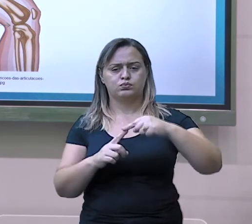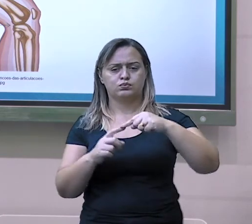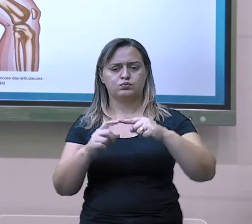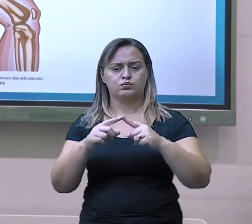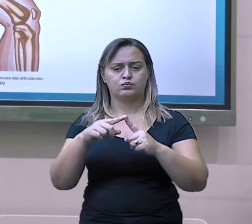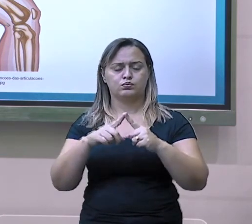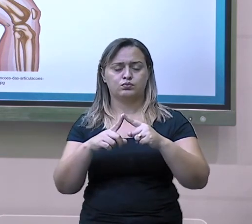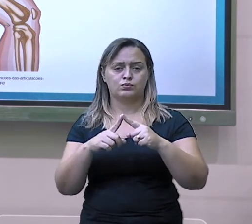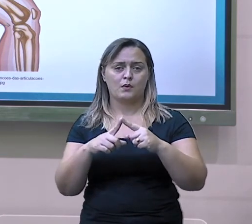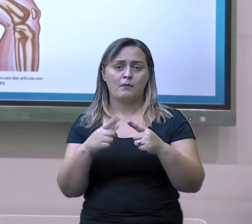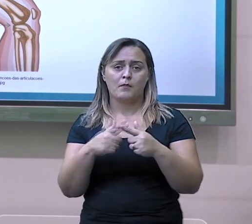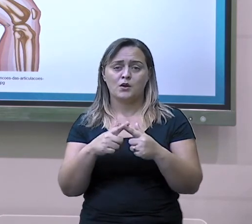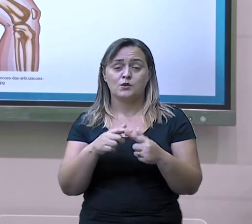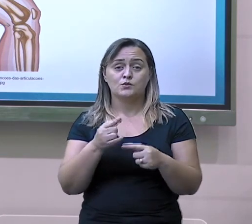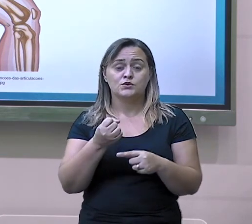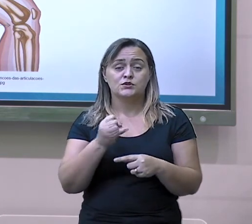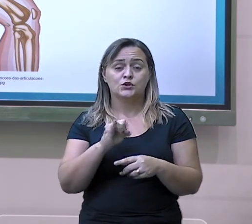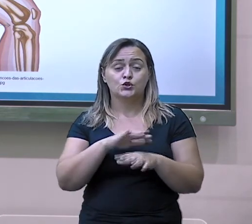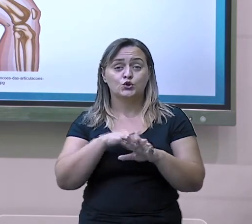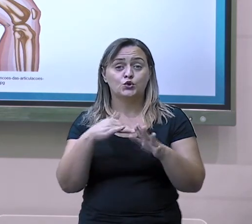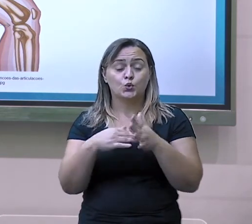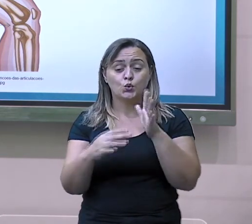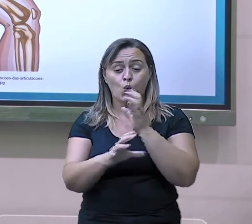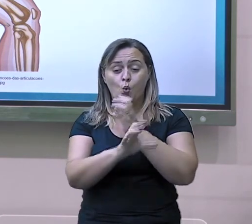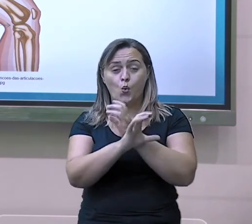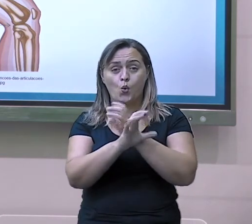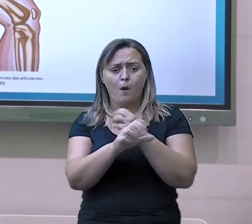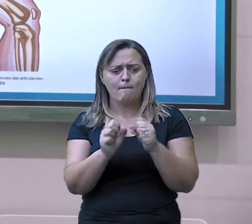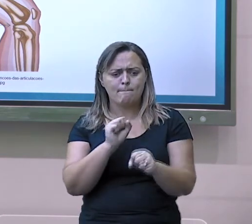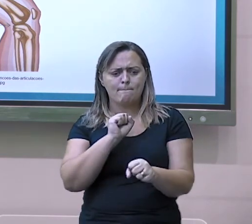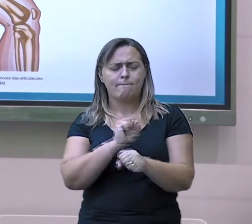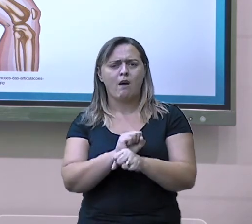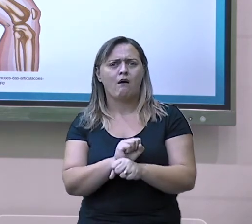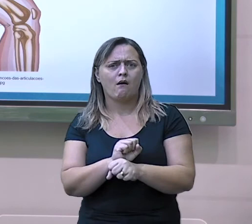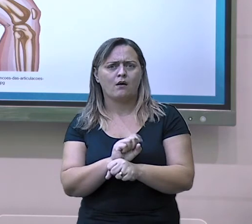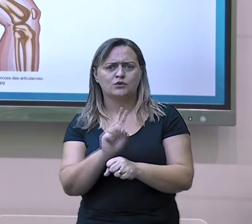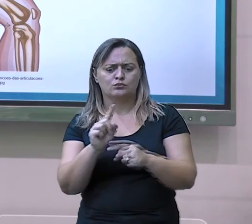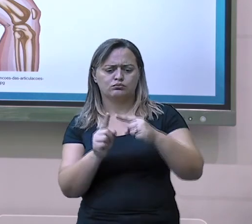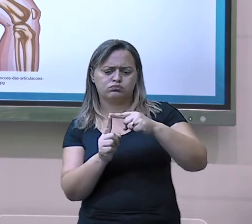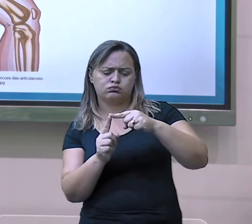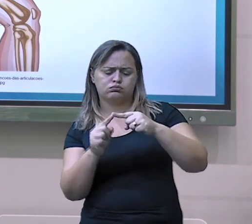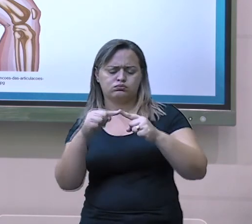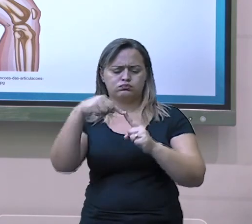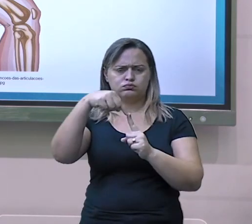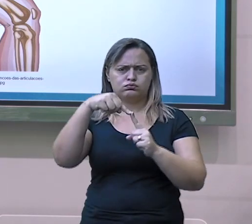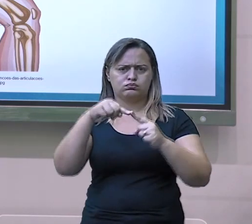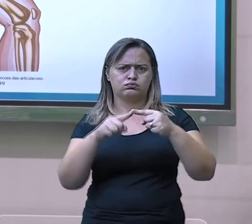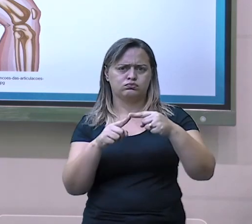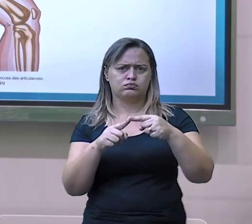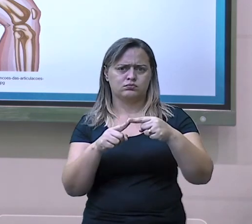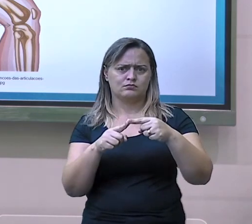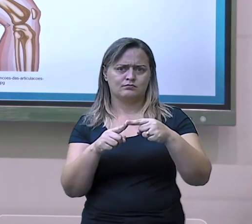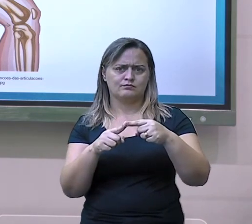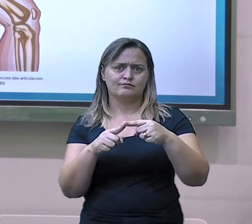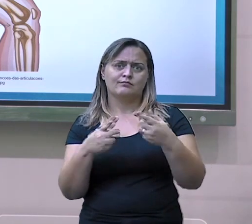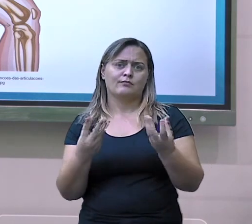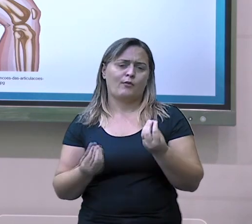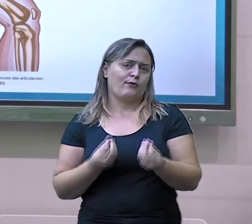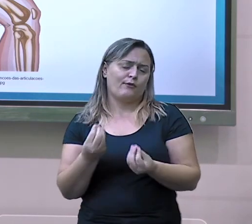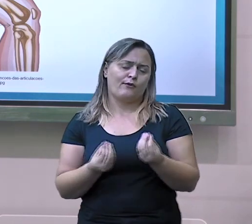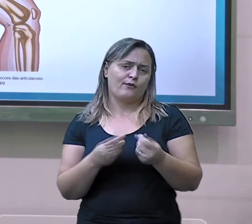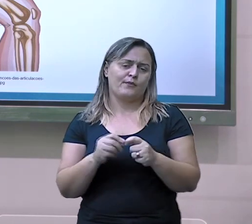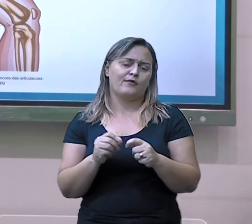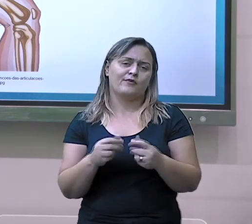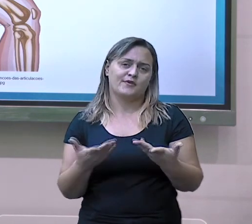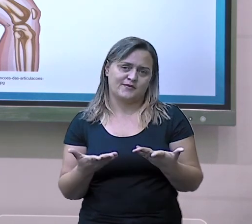essa possibilidade de movimentar um osso ou outro, seria muito